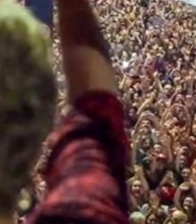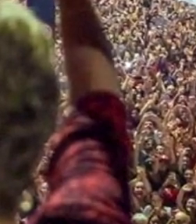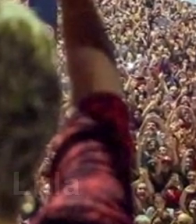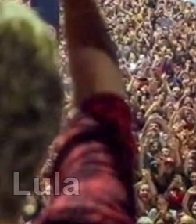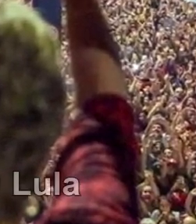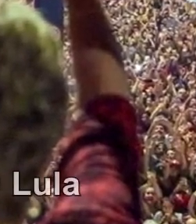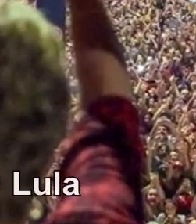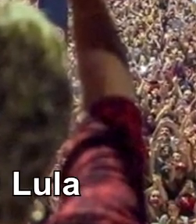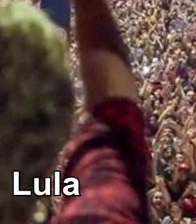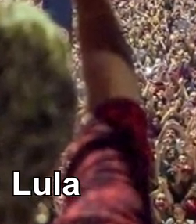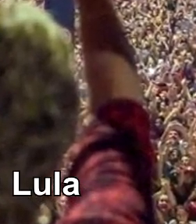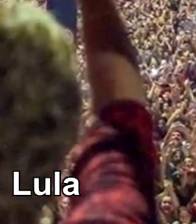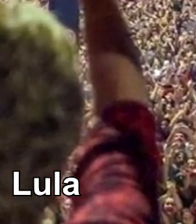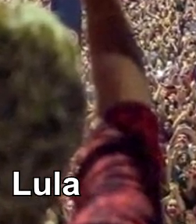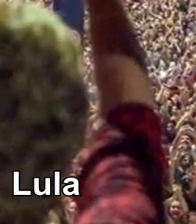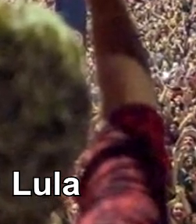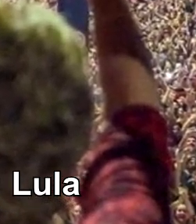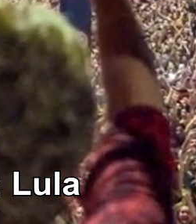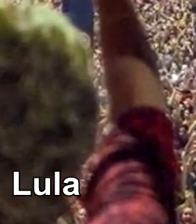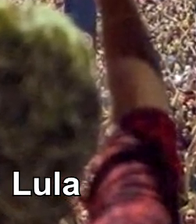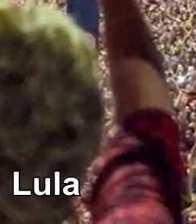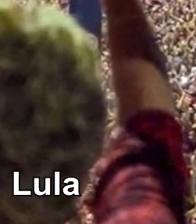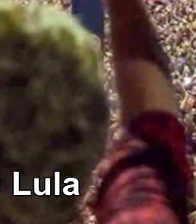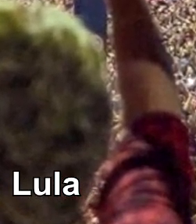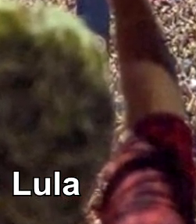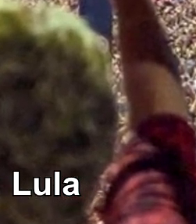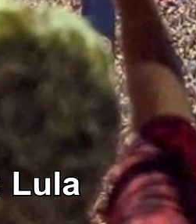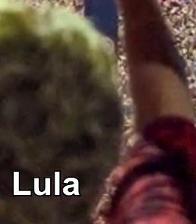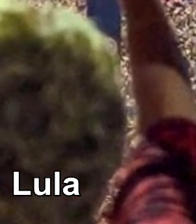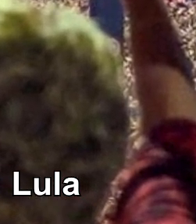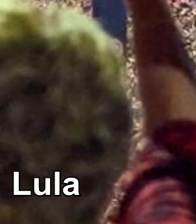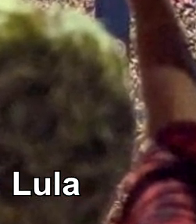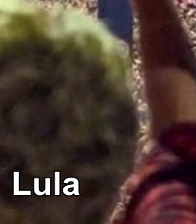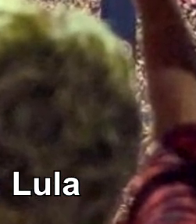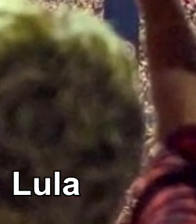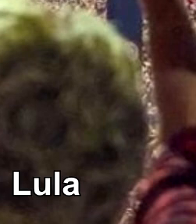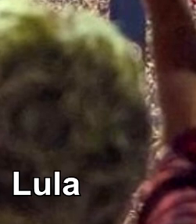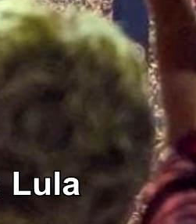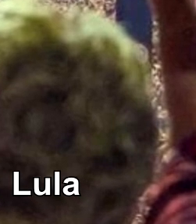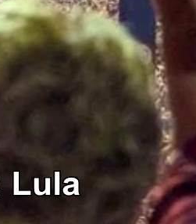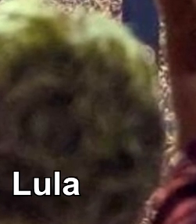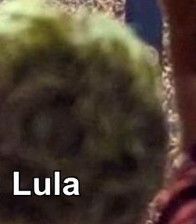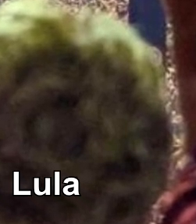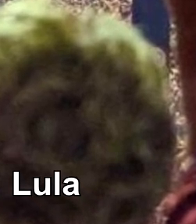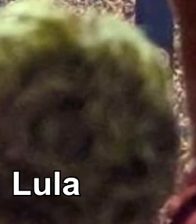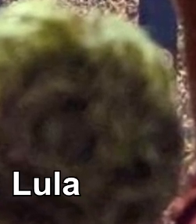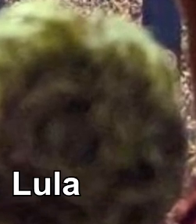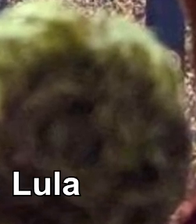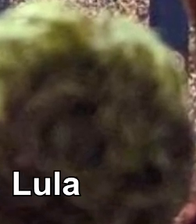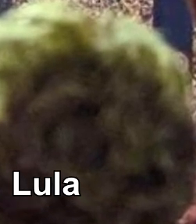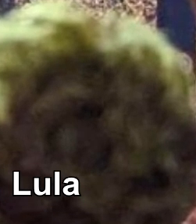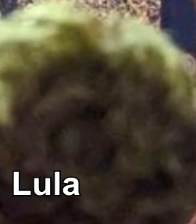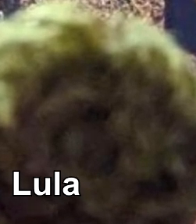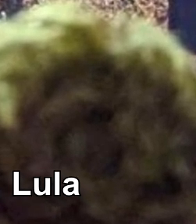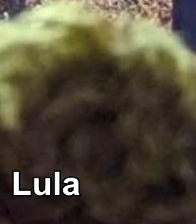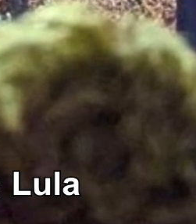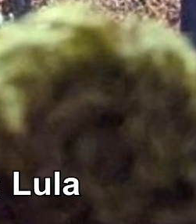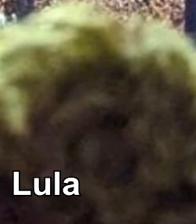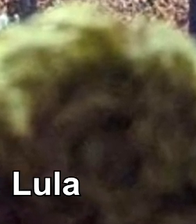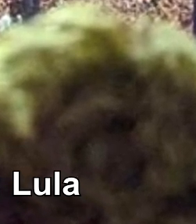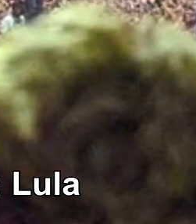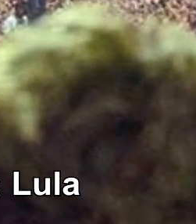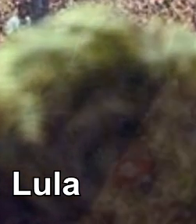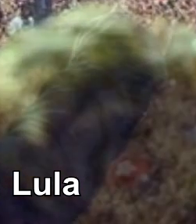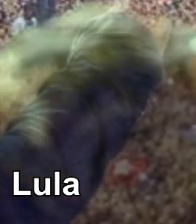49,10% dos votos. Em Minas Gerais, que foi um dos estados mais disputados entre os candidatos durante a corrida eleitoral do segundo